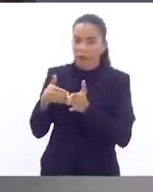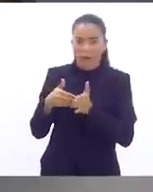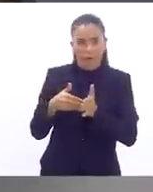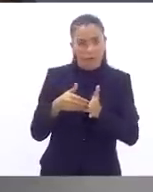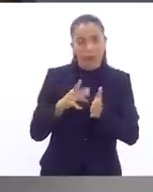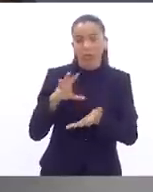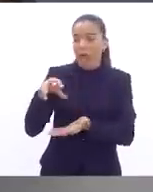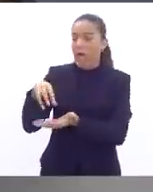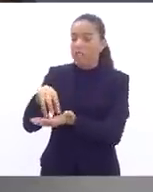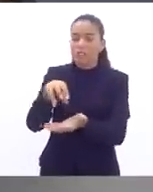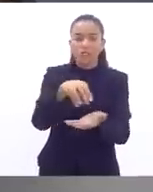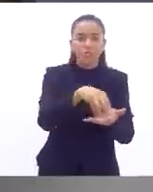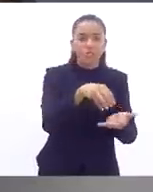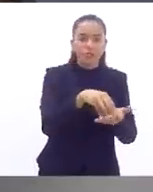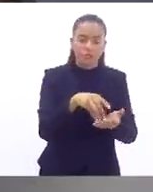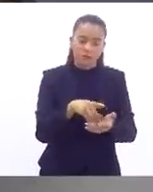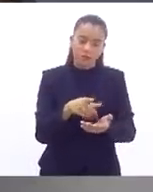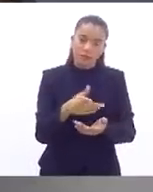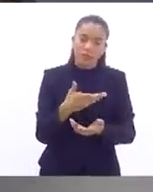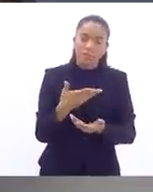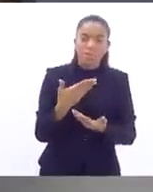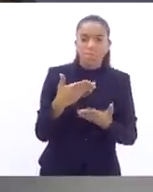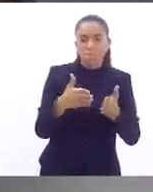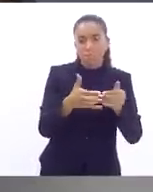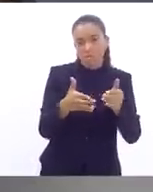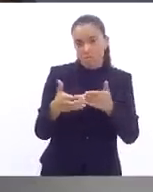de nós as agências abrir qualquer pedido